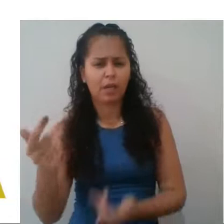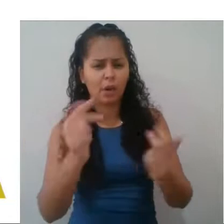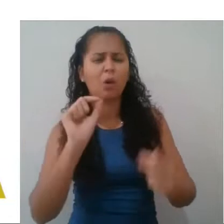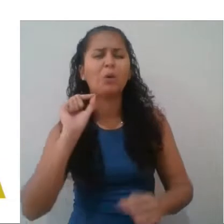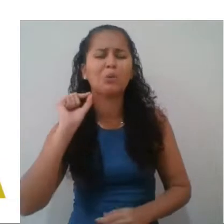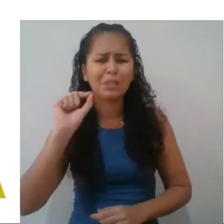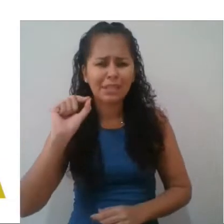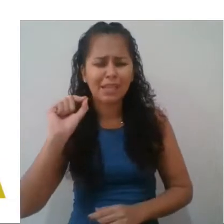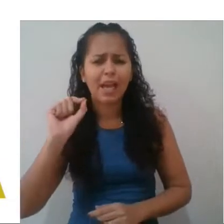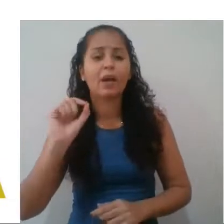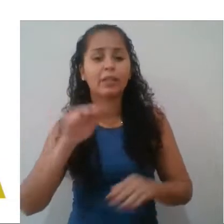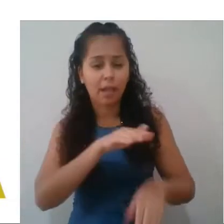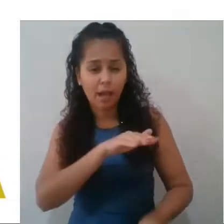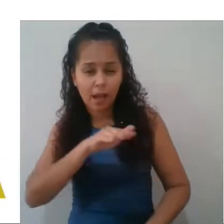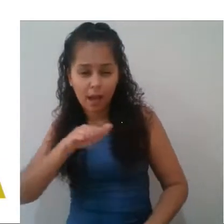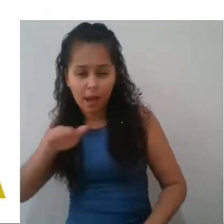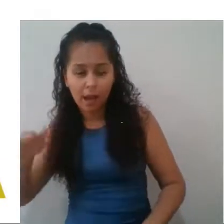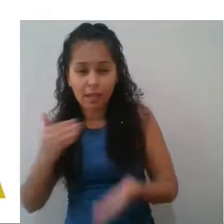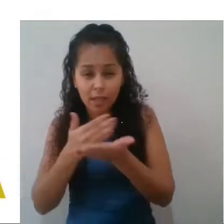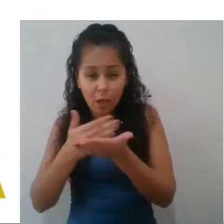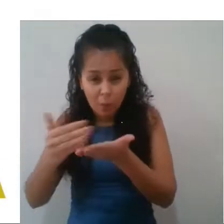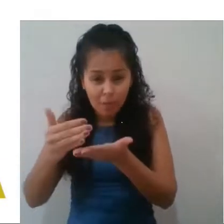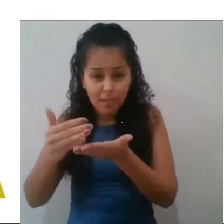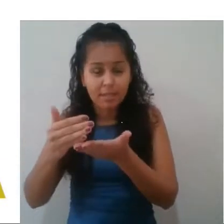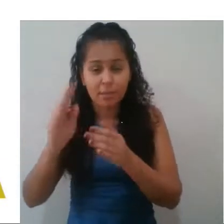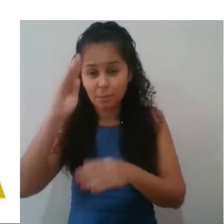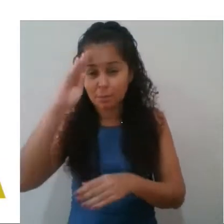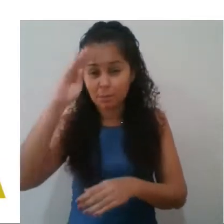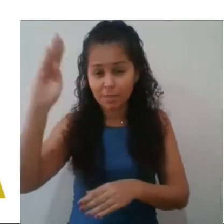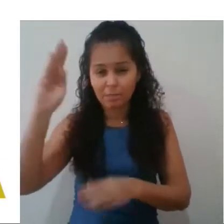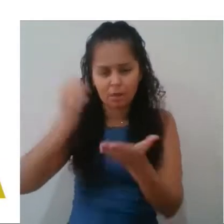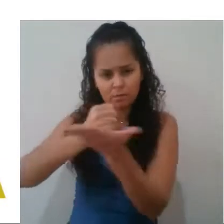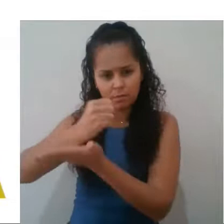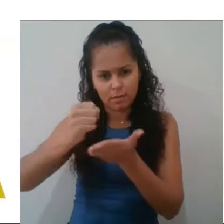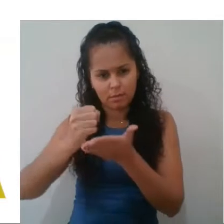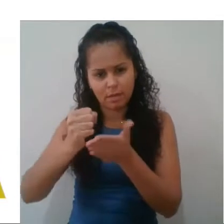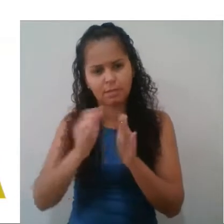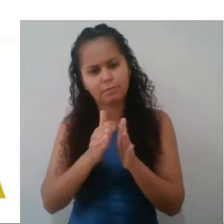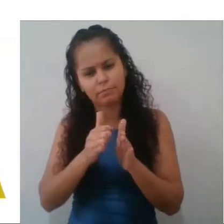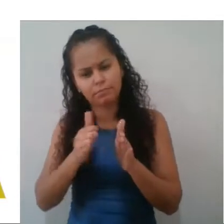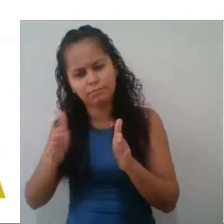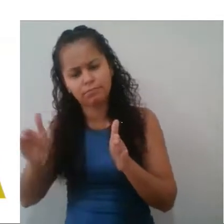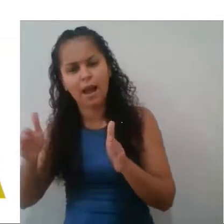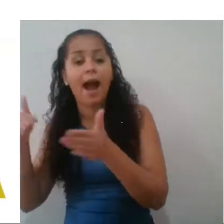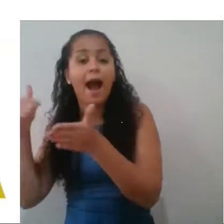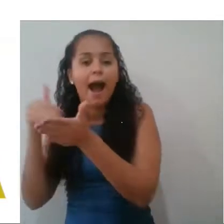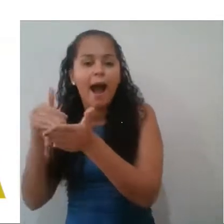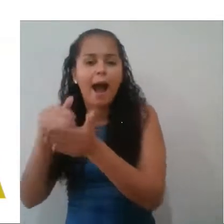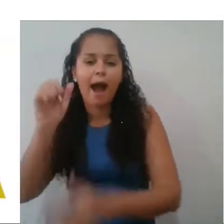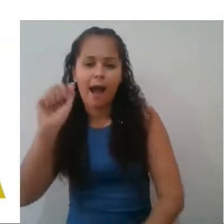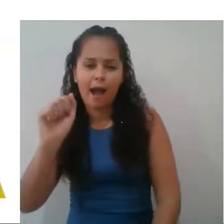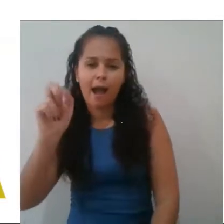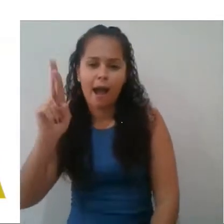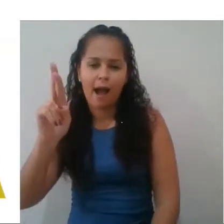um segmento de reta que parte do centro da base e vai até uma de suas arestas, formando com